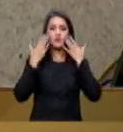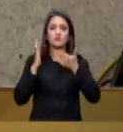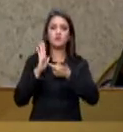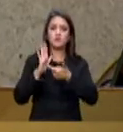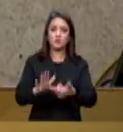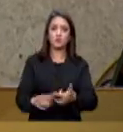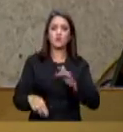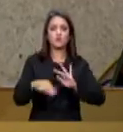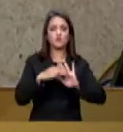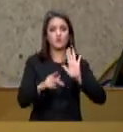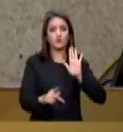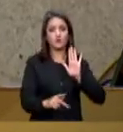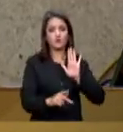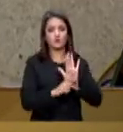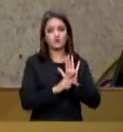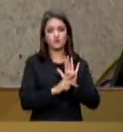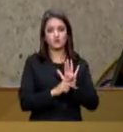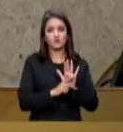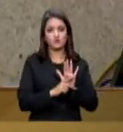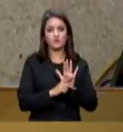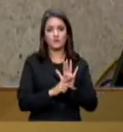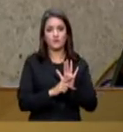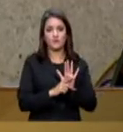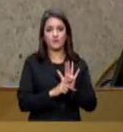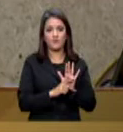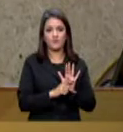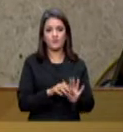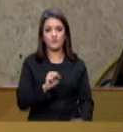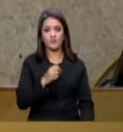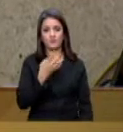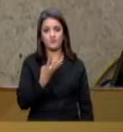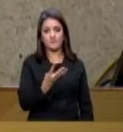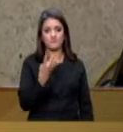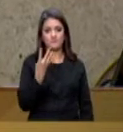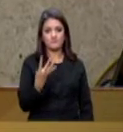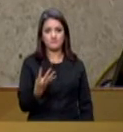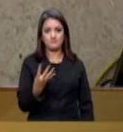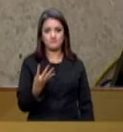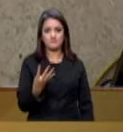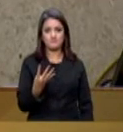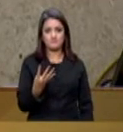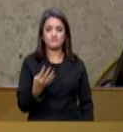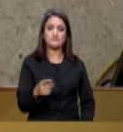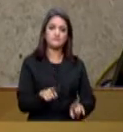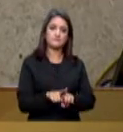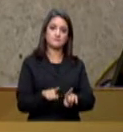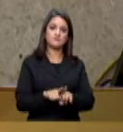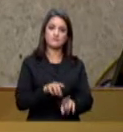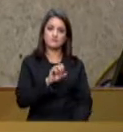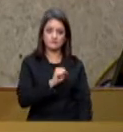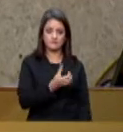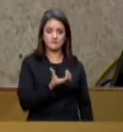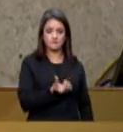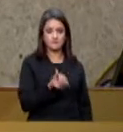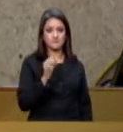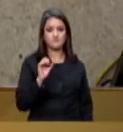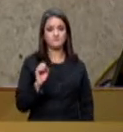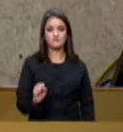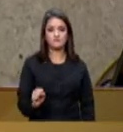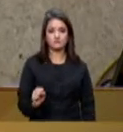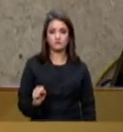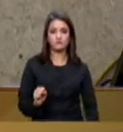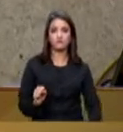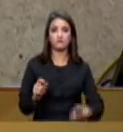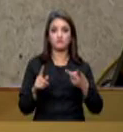medidas provisórias, MPs 844 e 868. Ambos